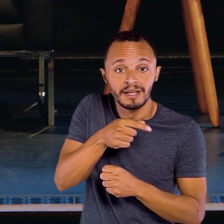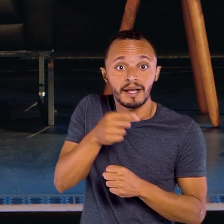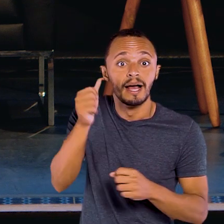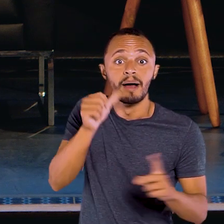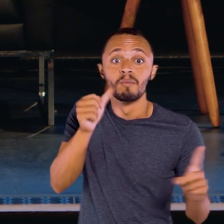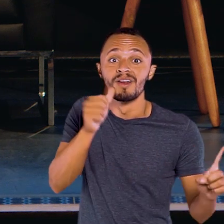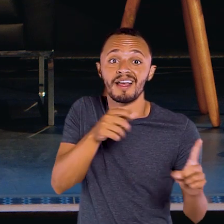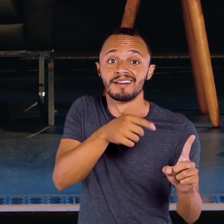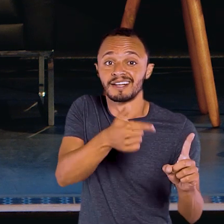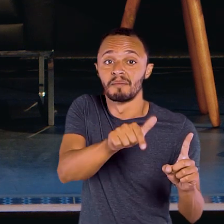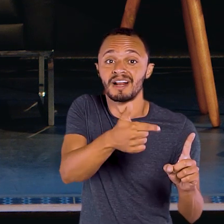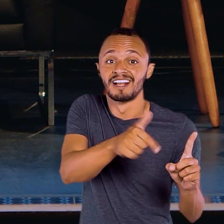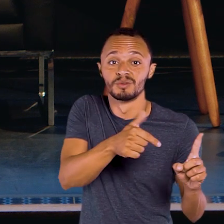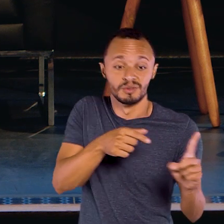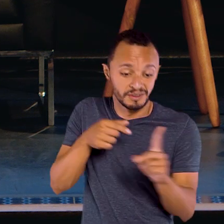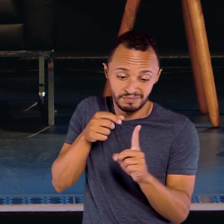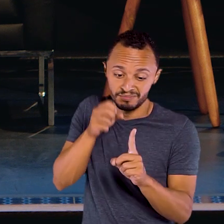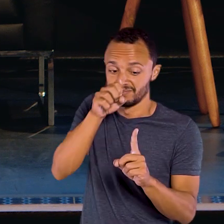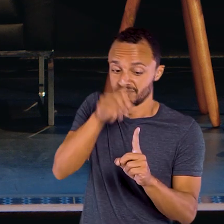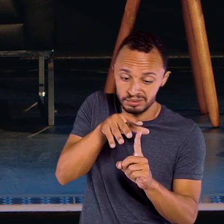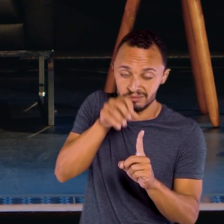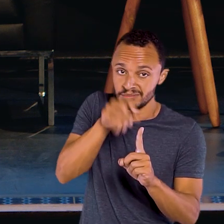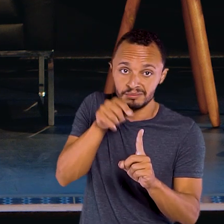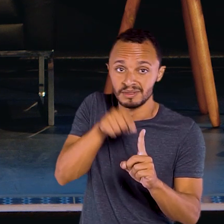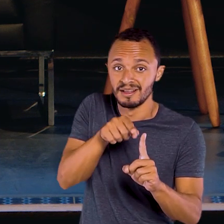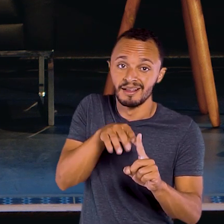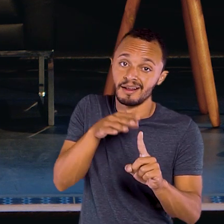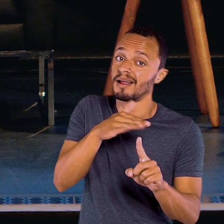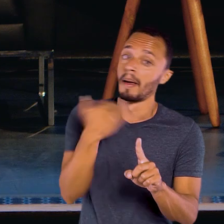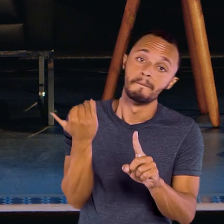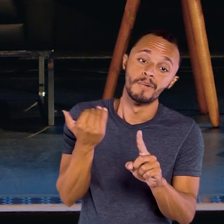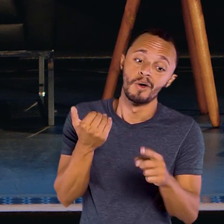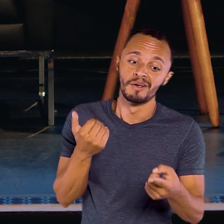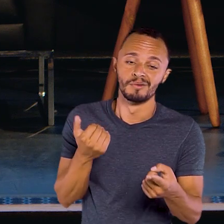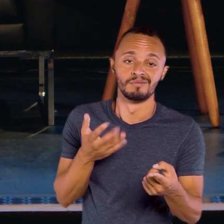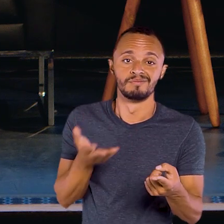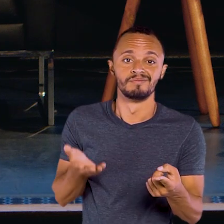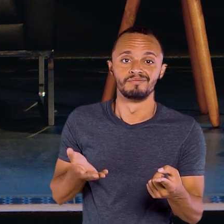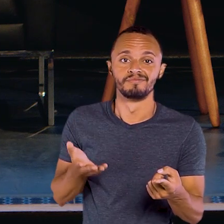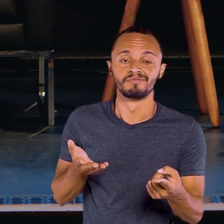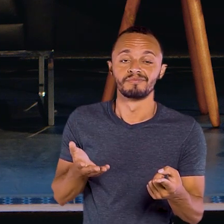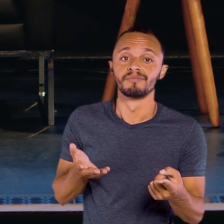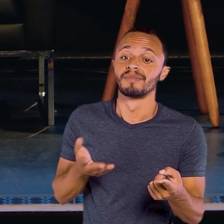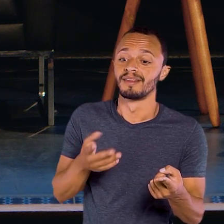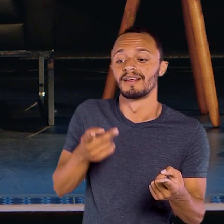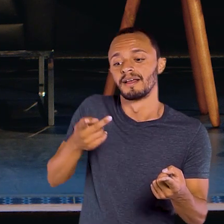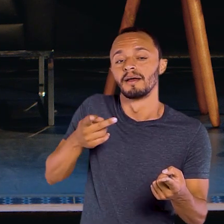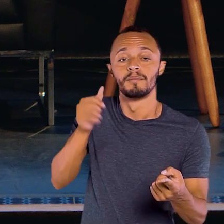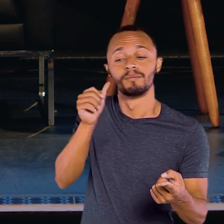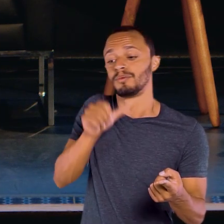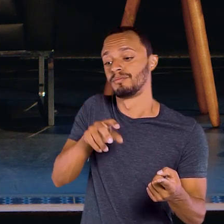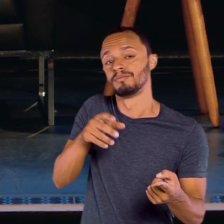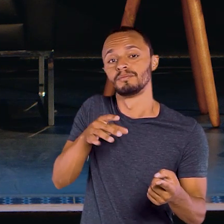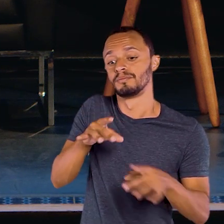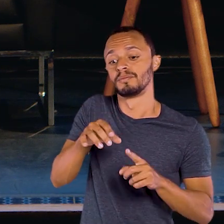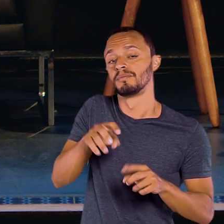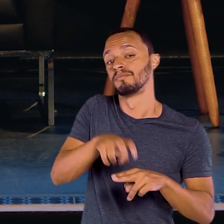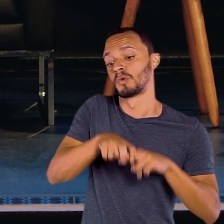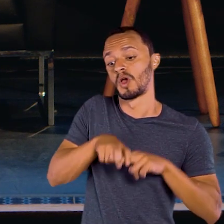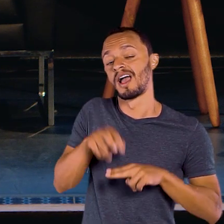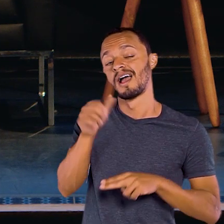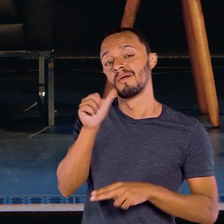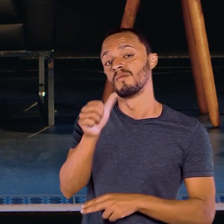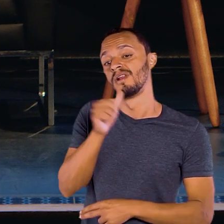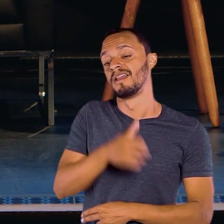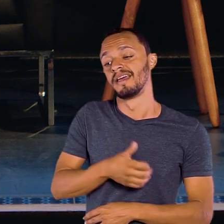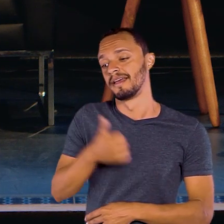essas pessoas e foram as primeiras a morrer. Então, isso me tocou muito. Eu achei que era assim, bom, a hora é essa,